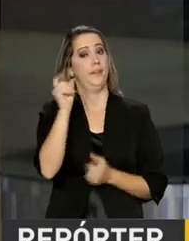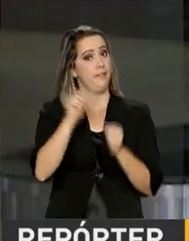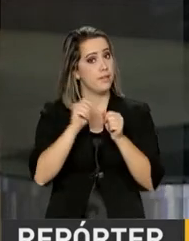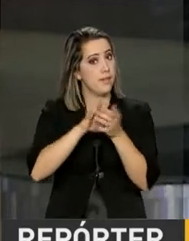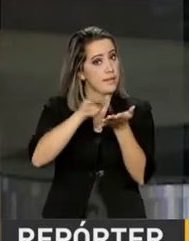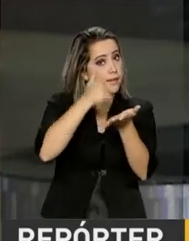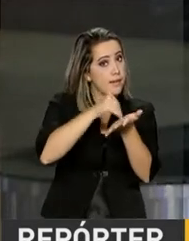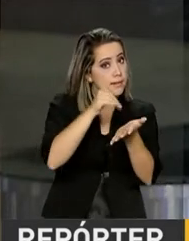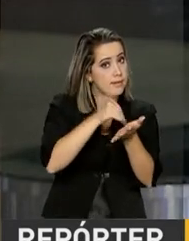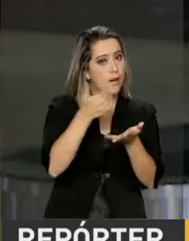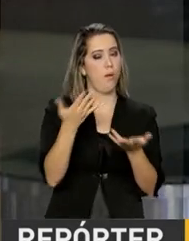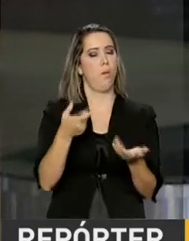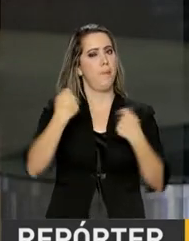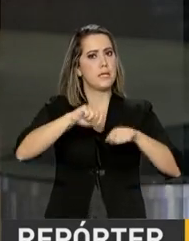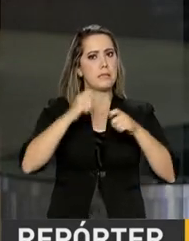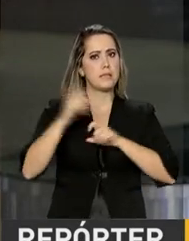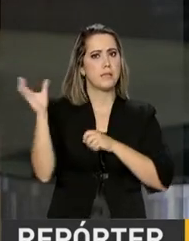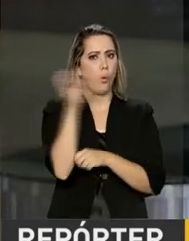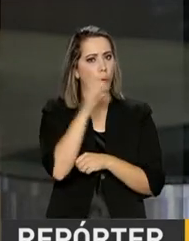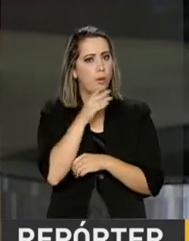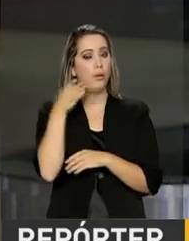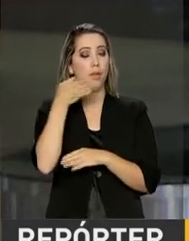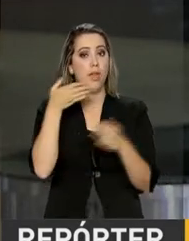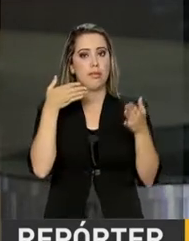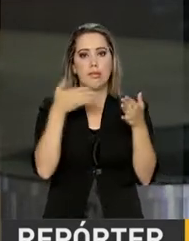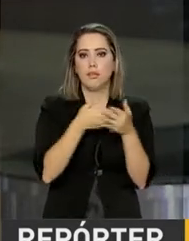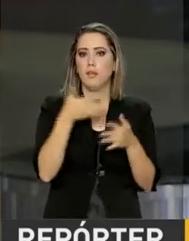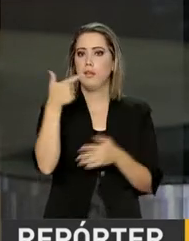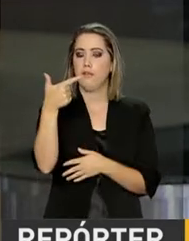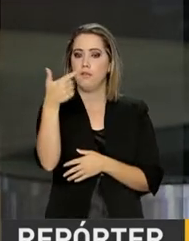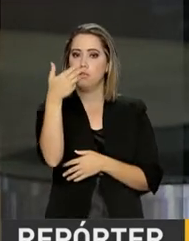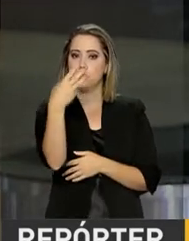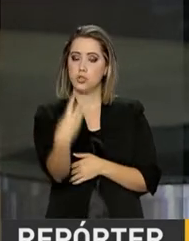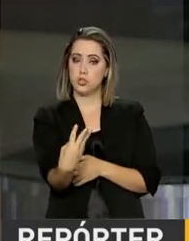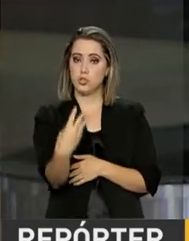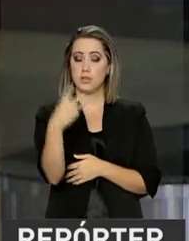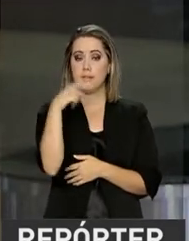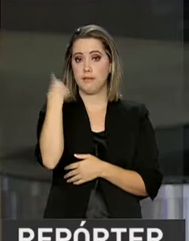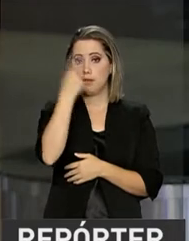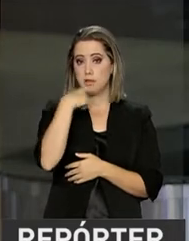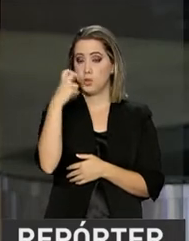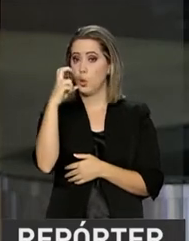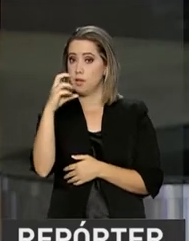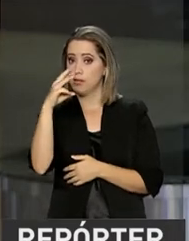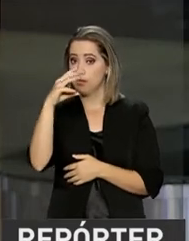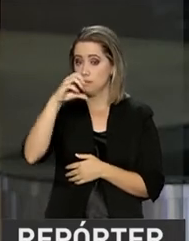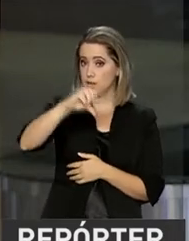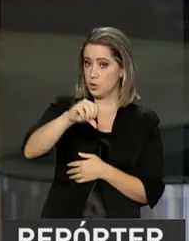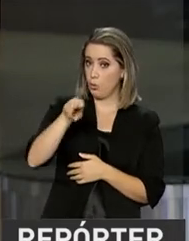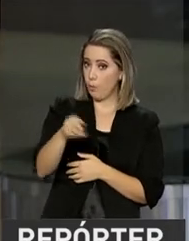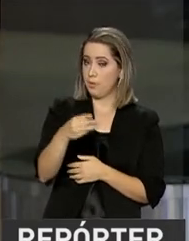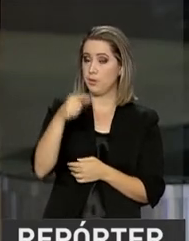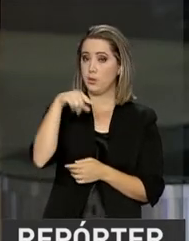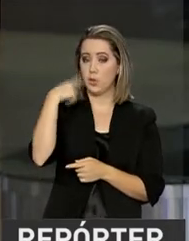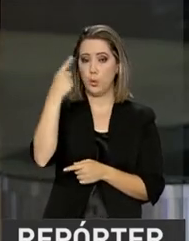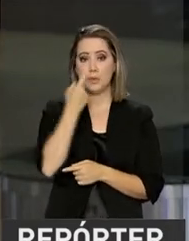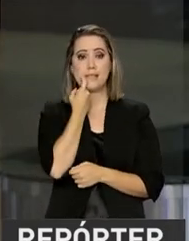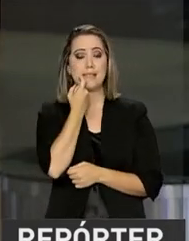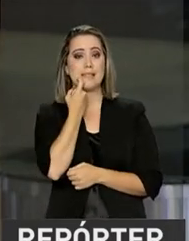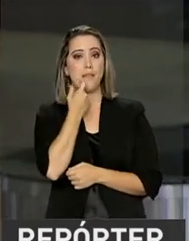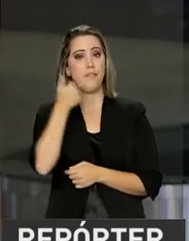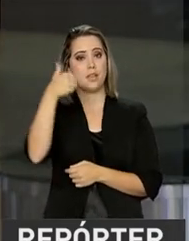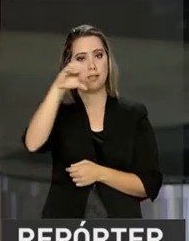deve se apressar. Como você disse, o prazo vai até às 23 horas e 59 minutos da próxima sexta-feira,